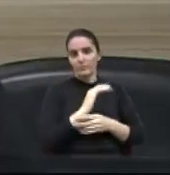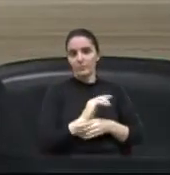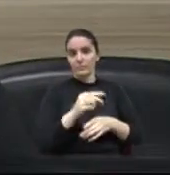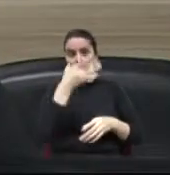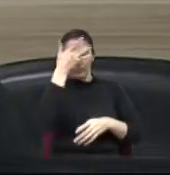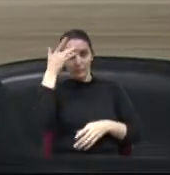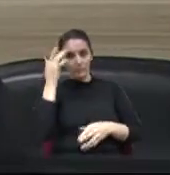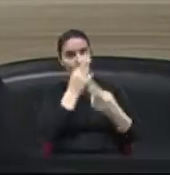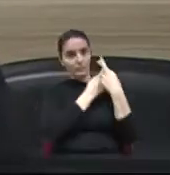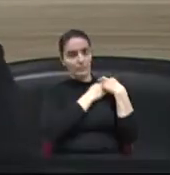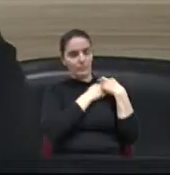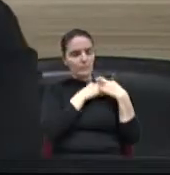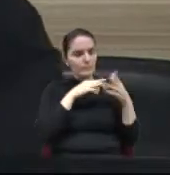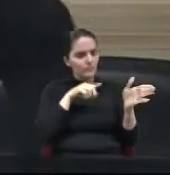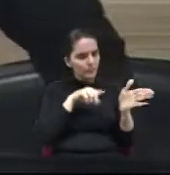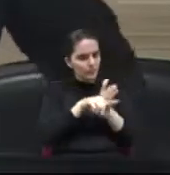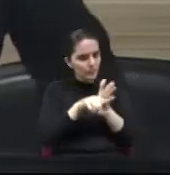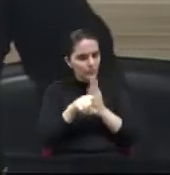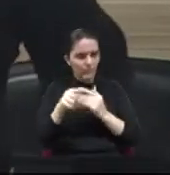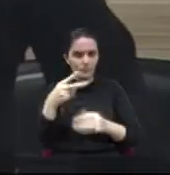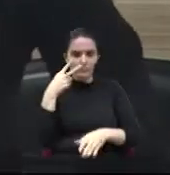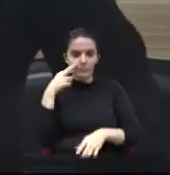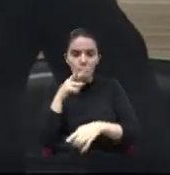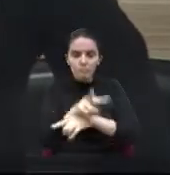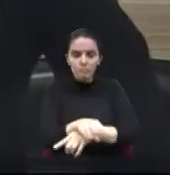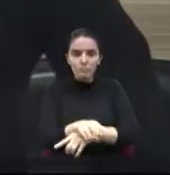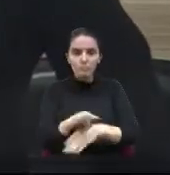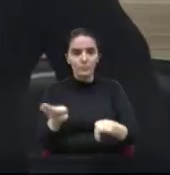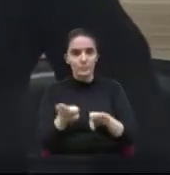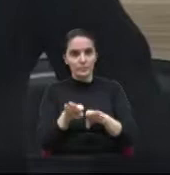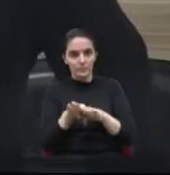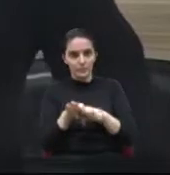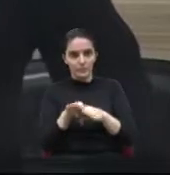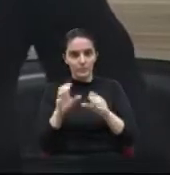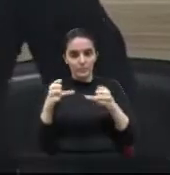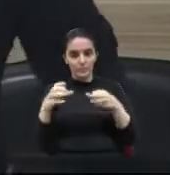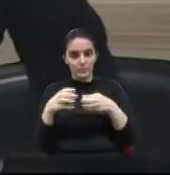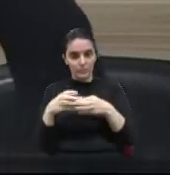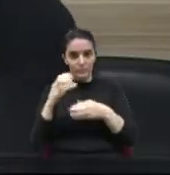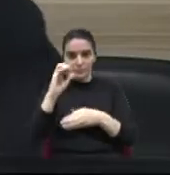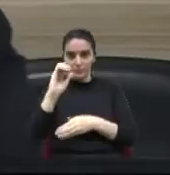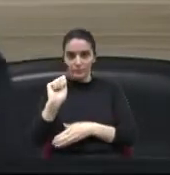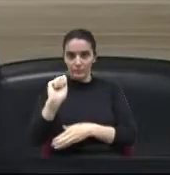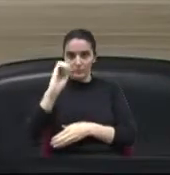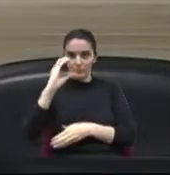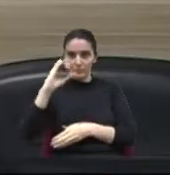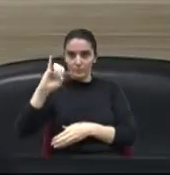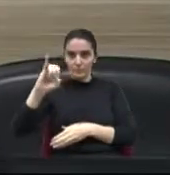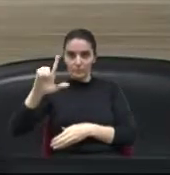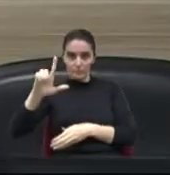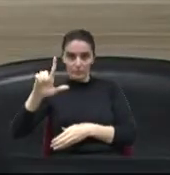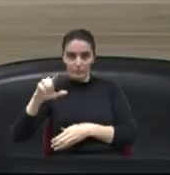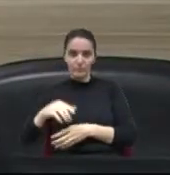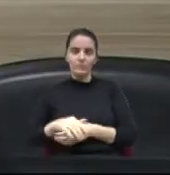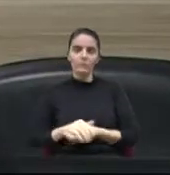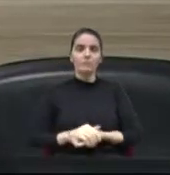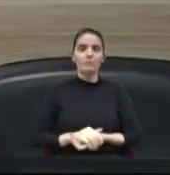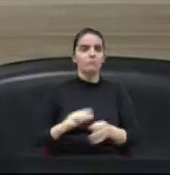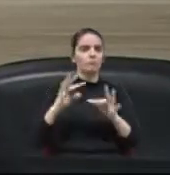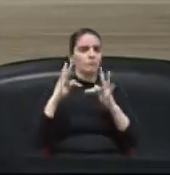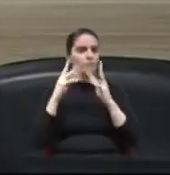Fiscalização de Posturas e a Associação Comercial, a ACIL. todos fizeram um